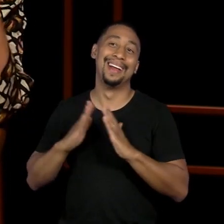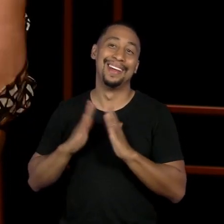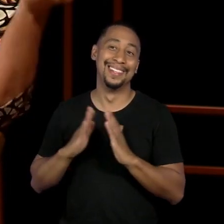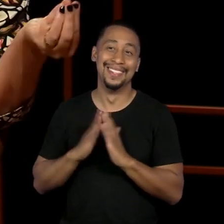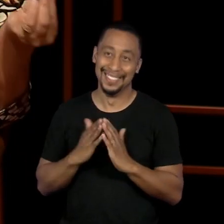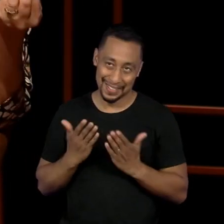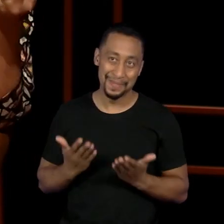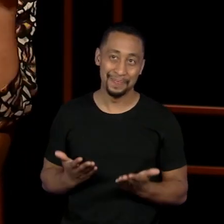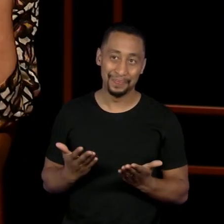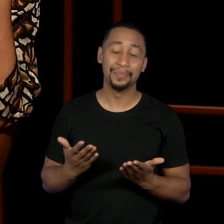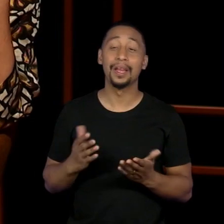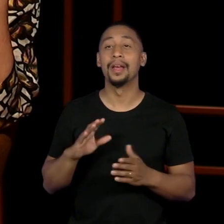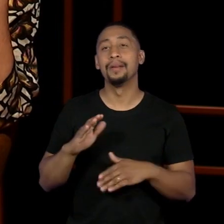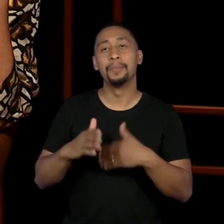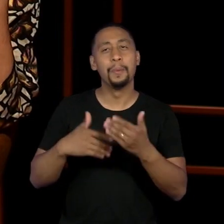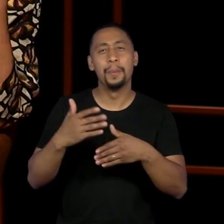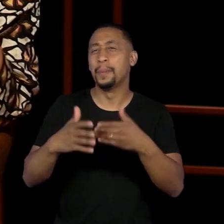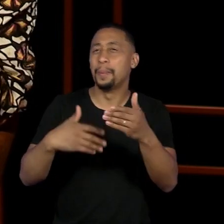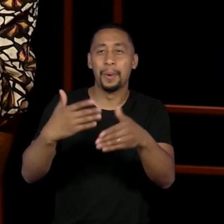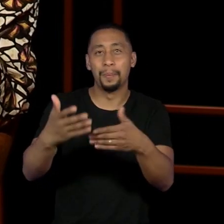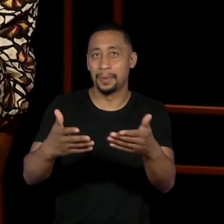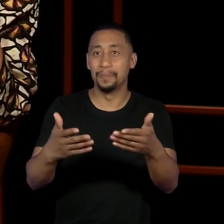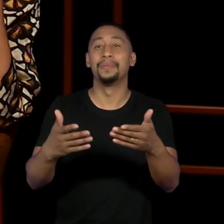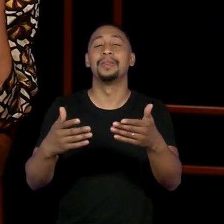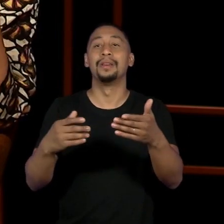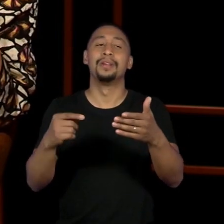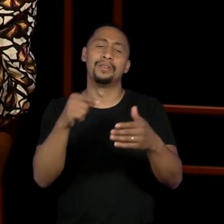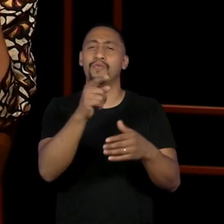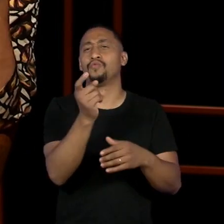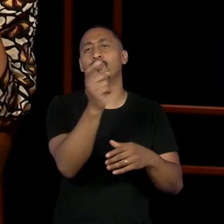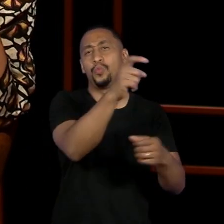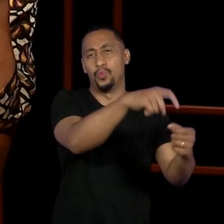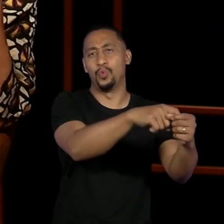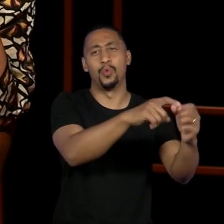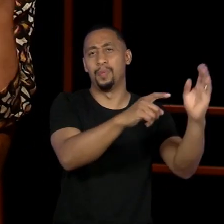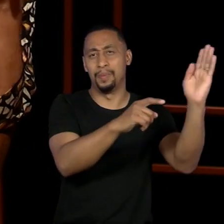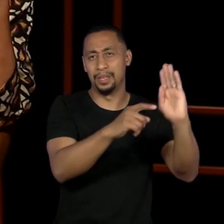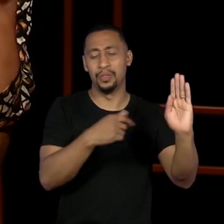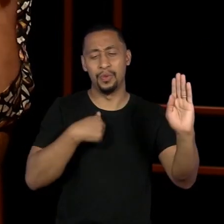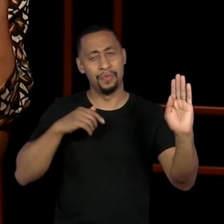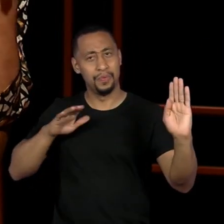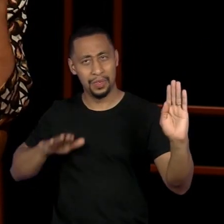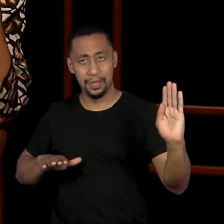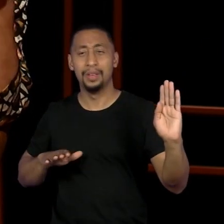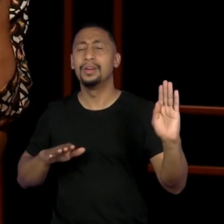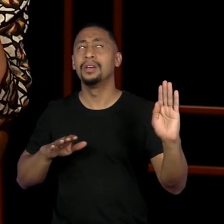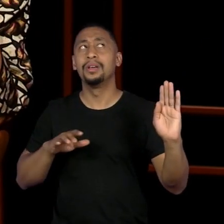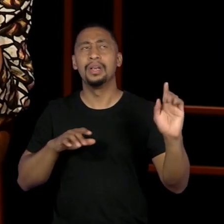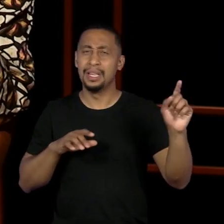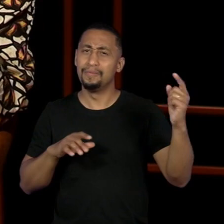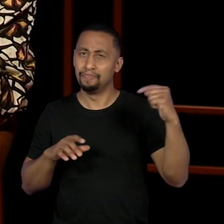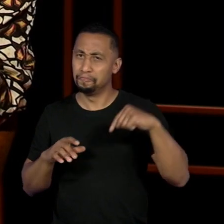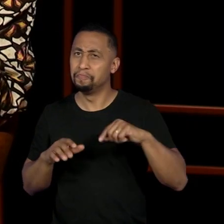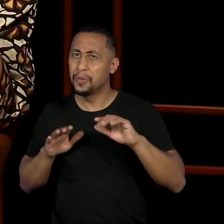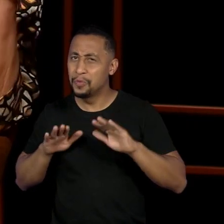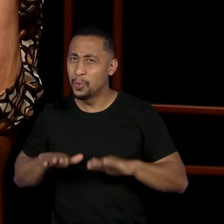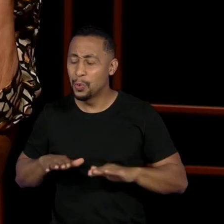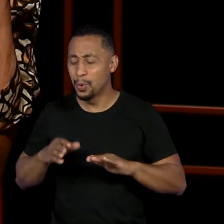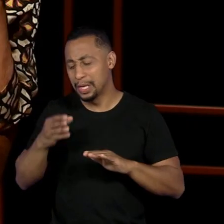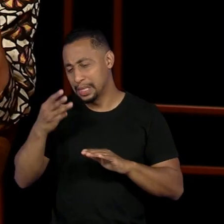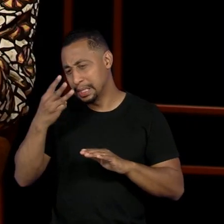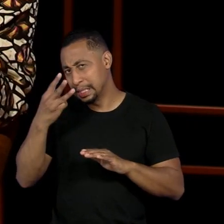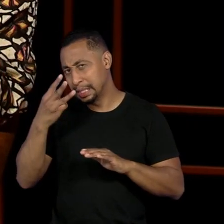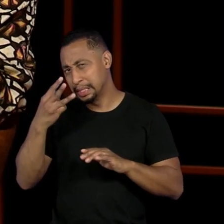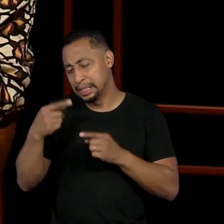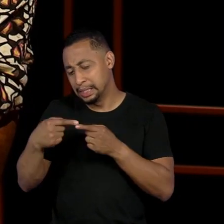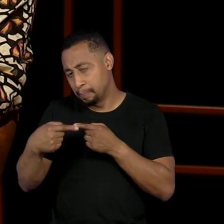já quando veio, de volta ao Brasil, ele ficou, sei lá, 3 semanas lá em casa, uma coisa assim, que era mesmo o finalzinho da